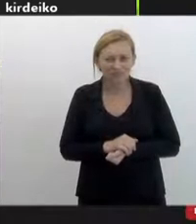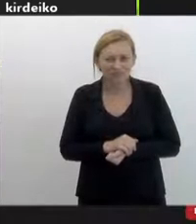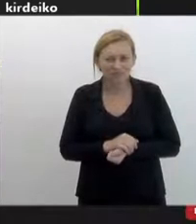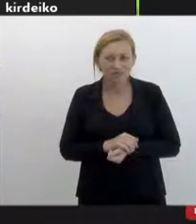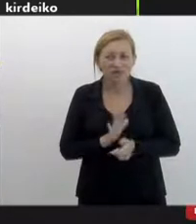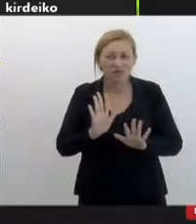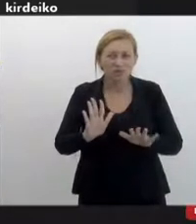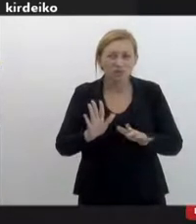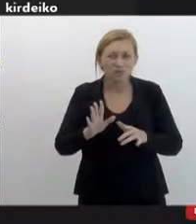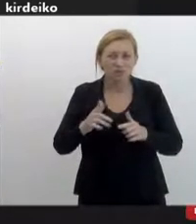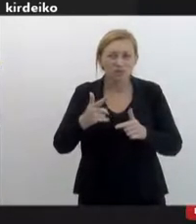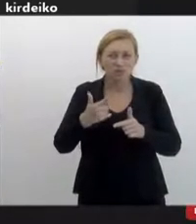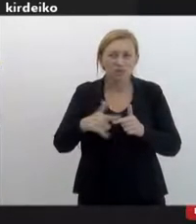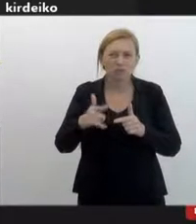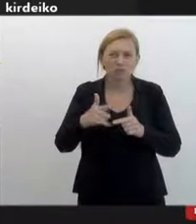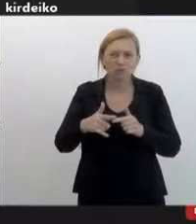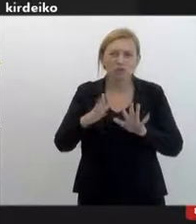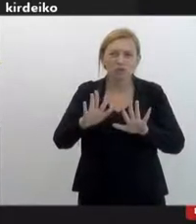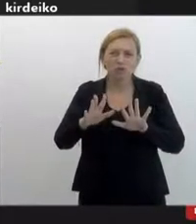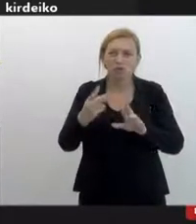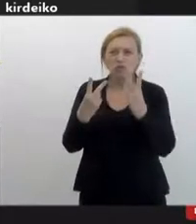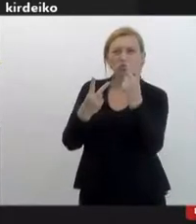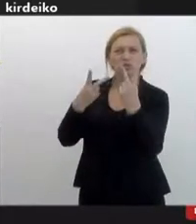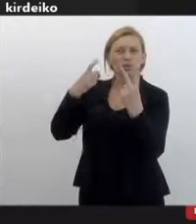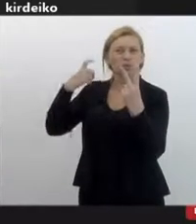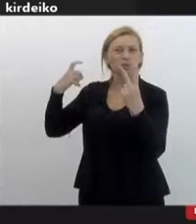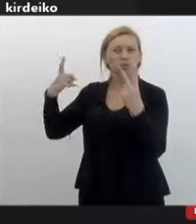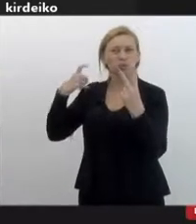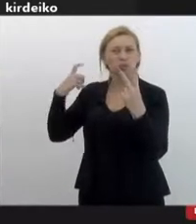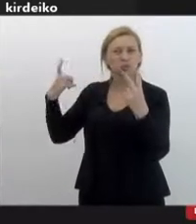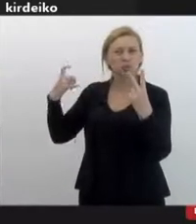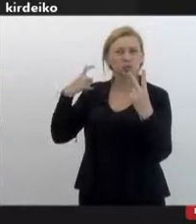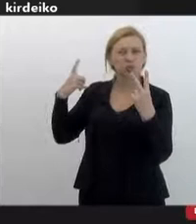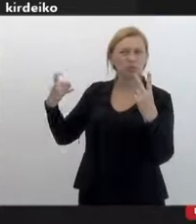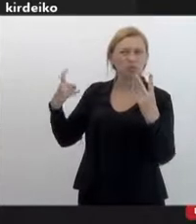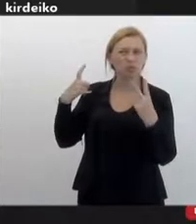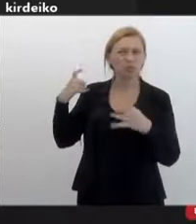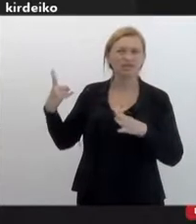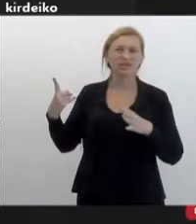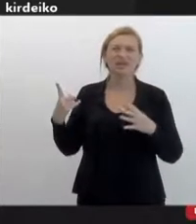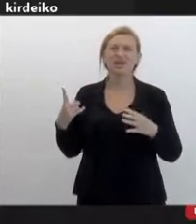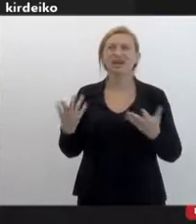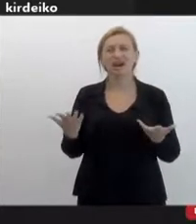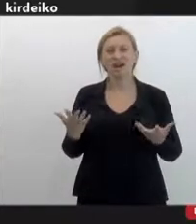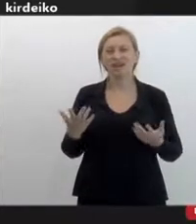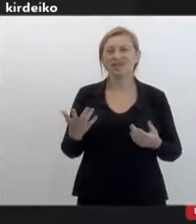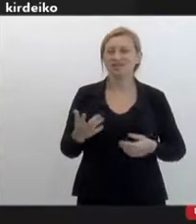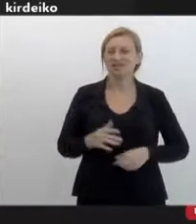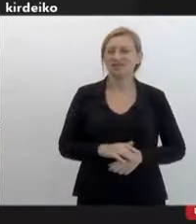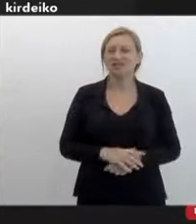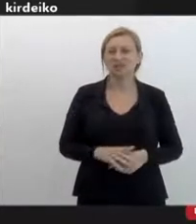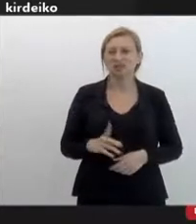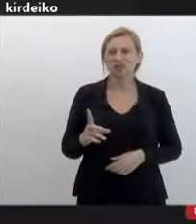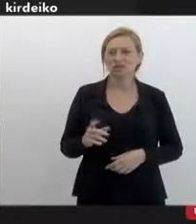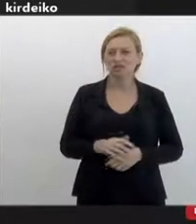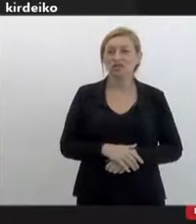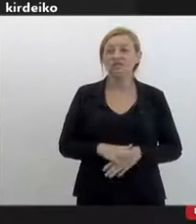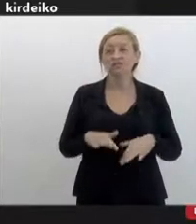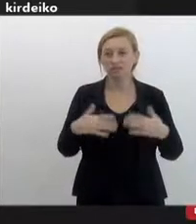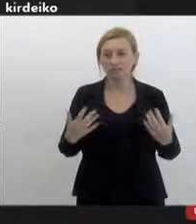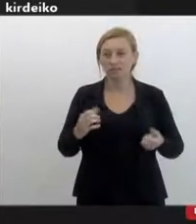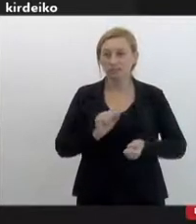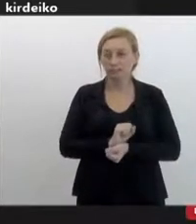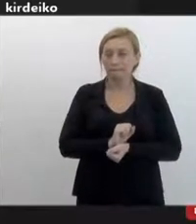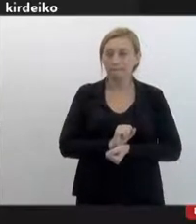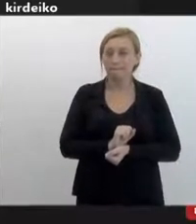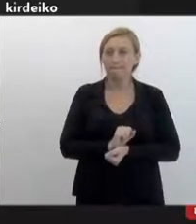É que alguém está com dois microfones abertos. Por favor, que aí dá essa repercussão toda. Então tá, e